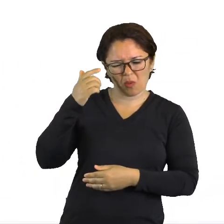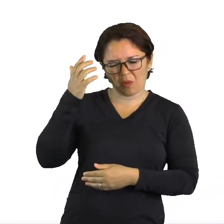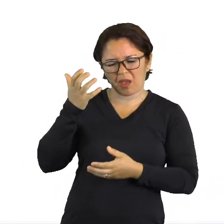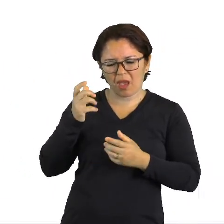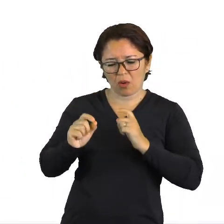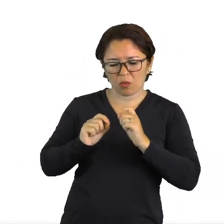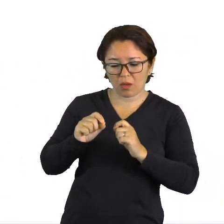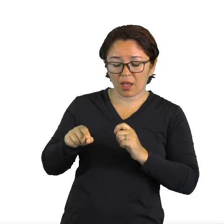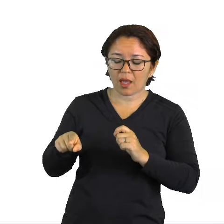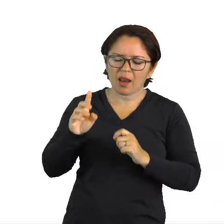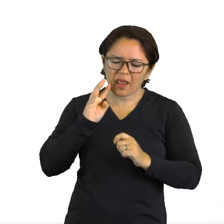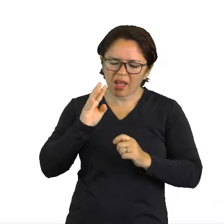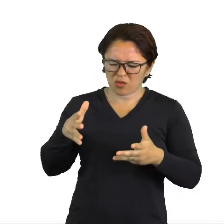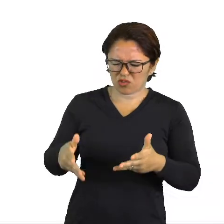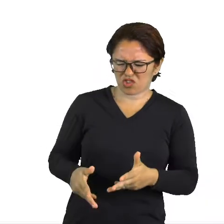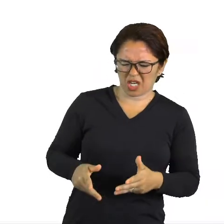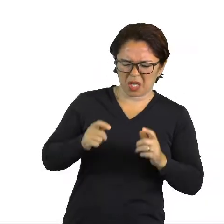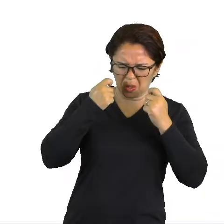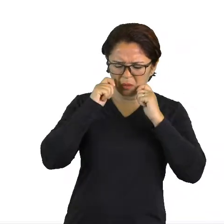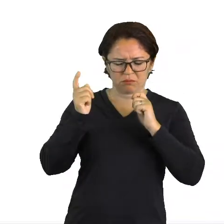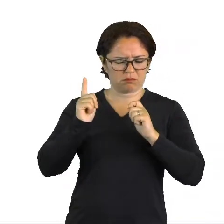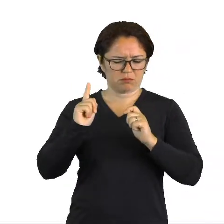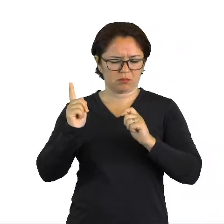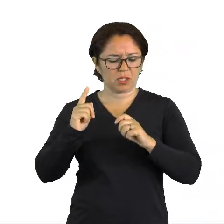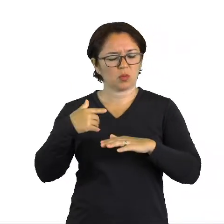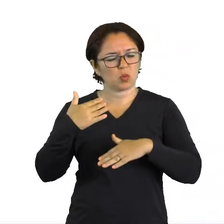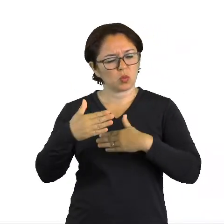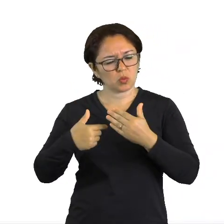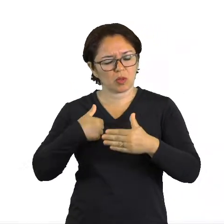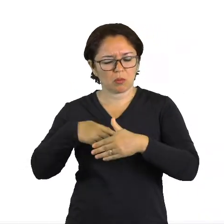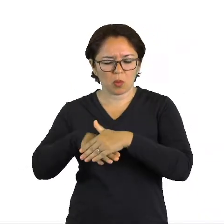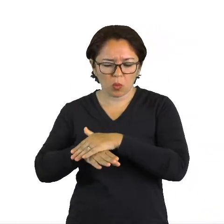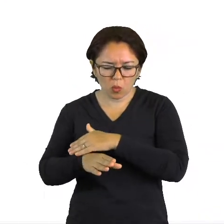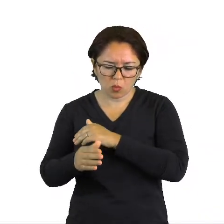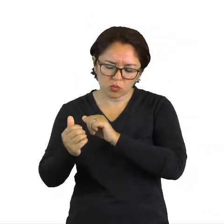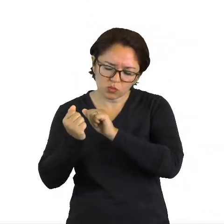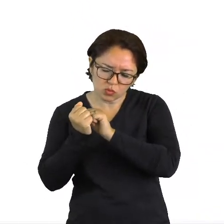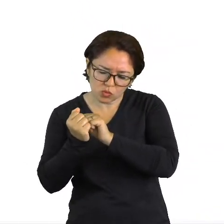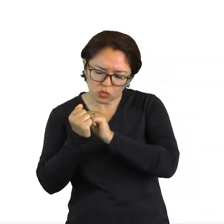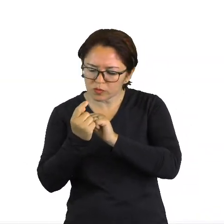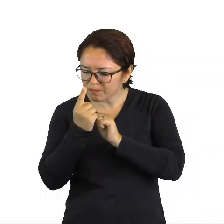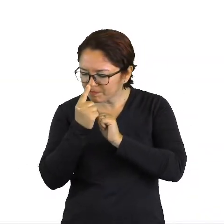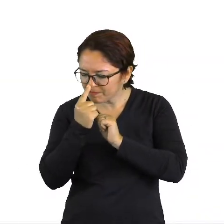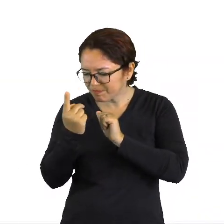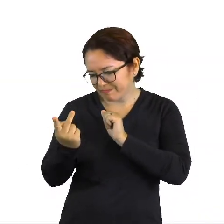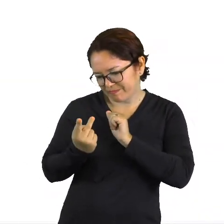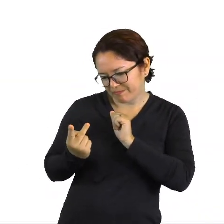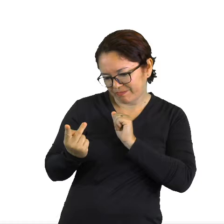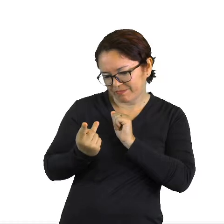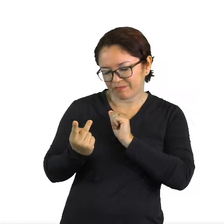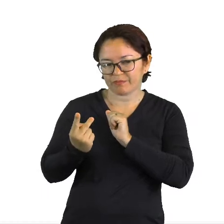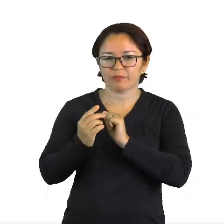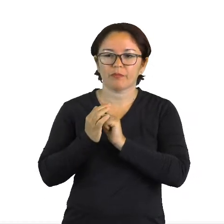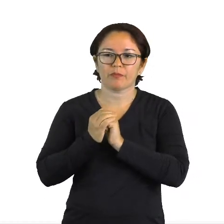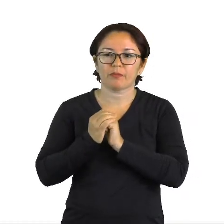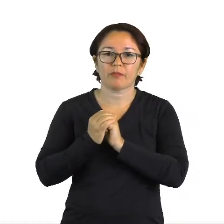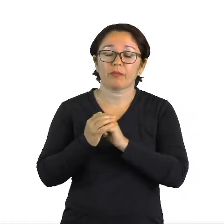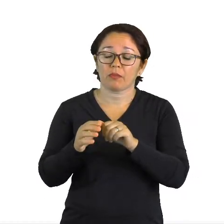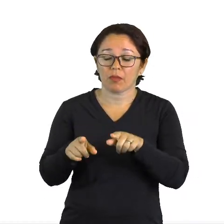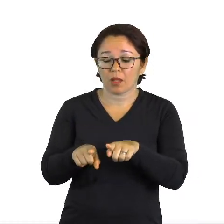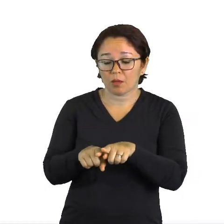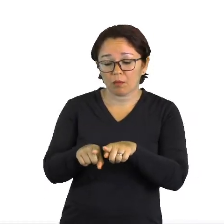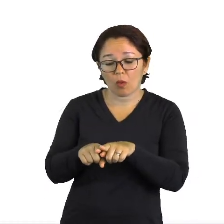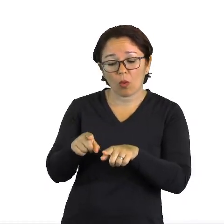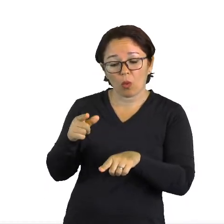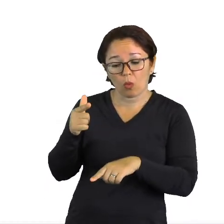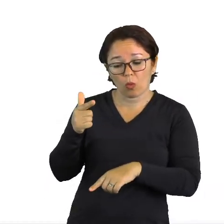chorona. E tomara que eu acabe gostando dela e ela de mim. Ah, mas tem outra novidade.